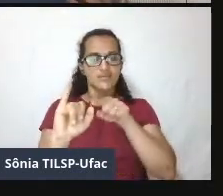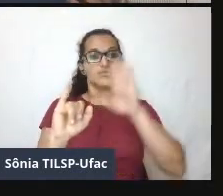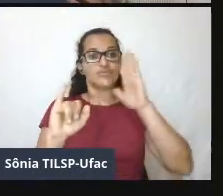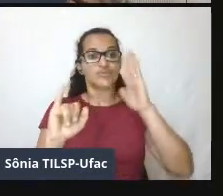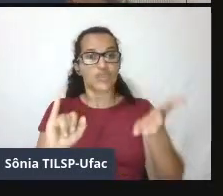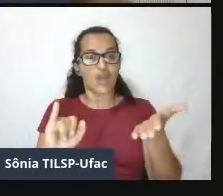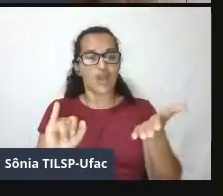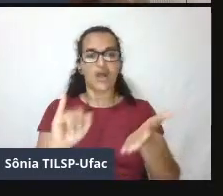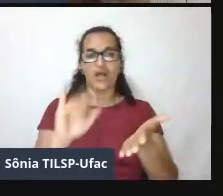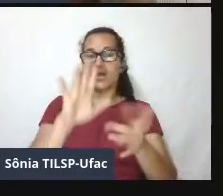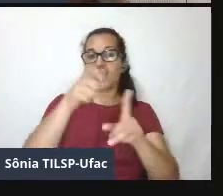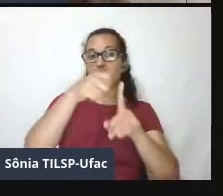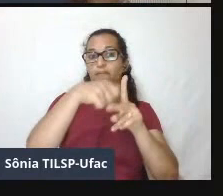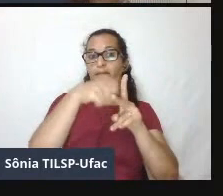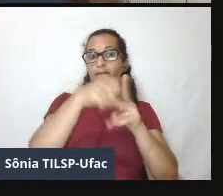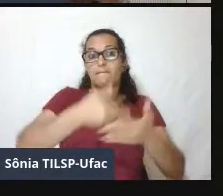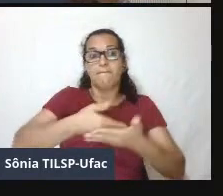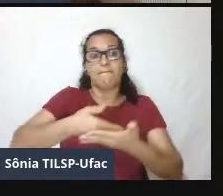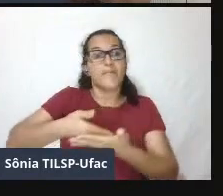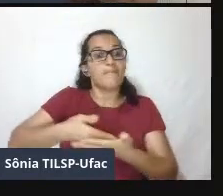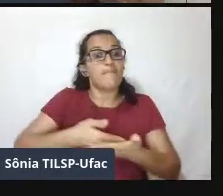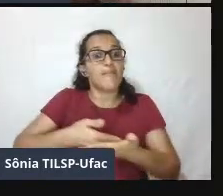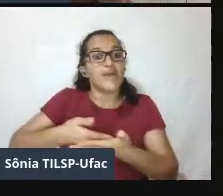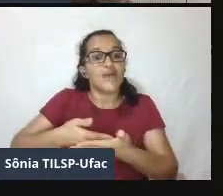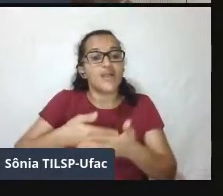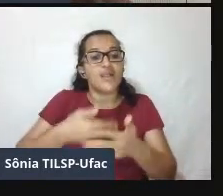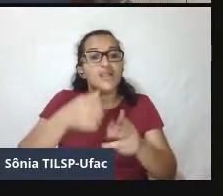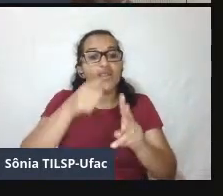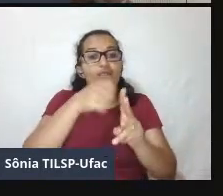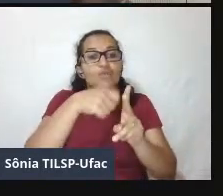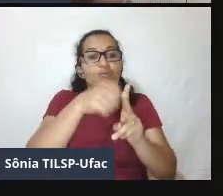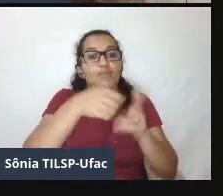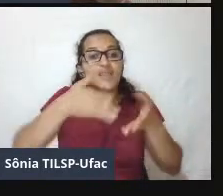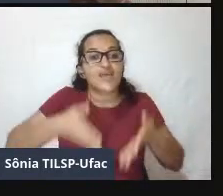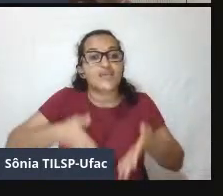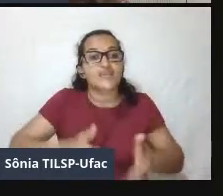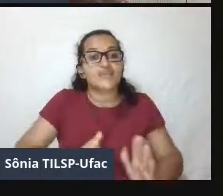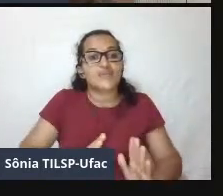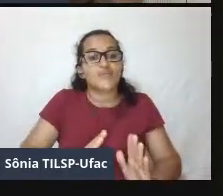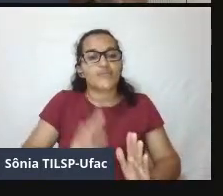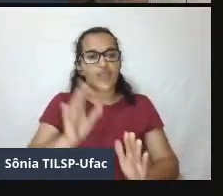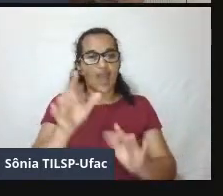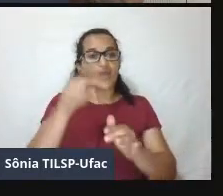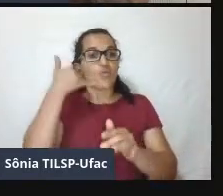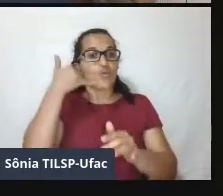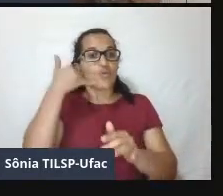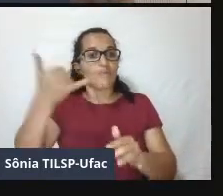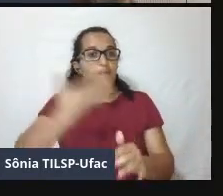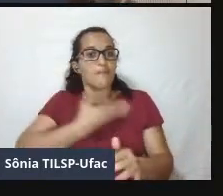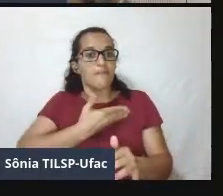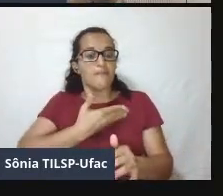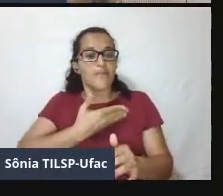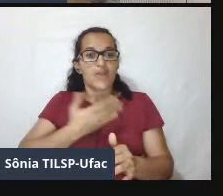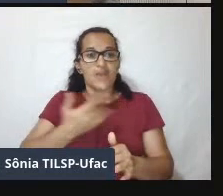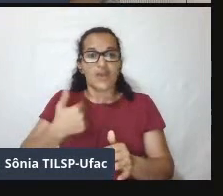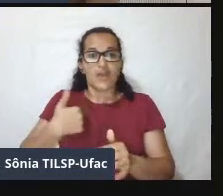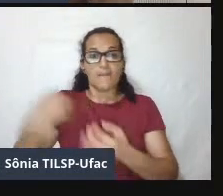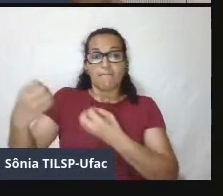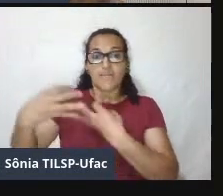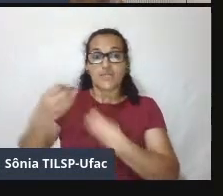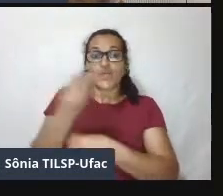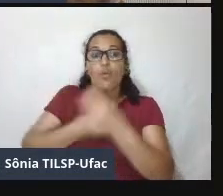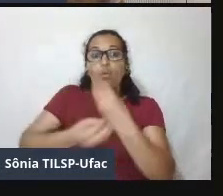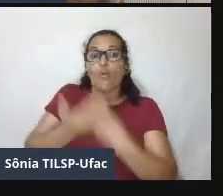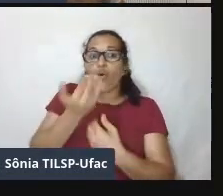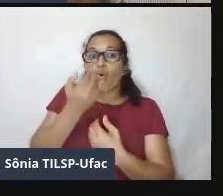vida. Eu liguei para uma colega e falei, me ensina como que eu alimento esse paciente, porque eu não sei. Eu não